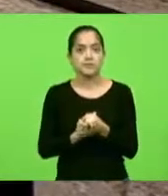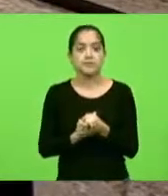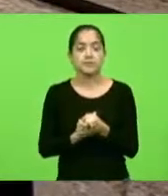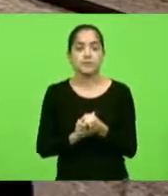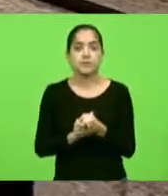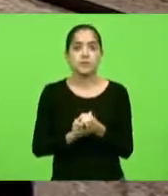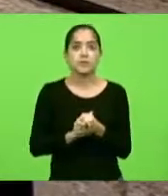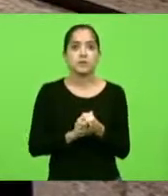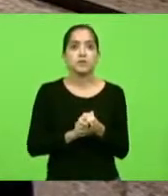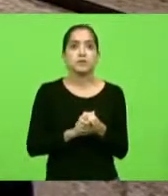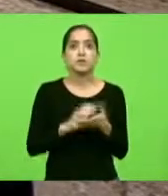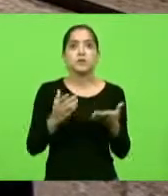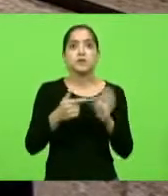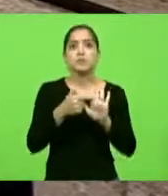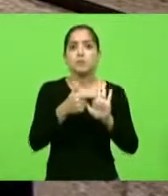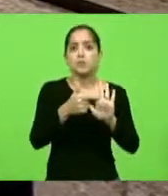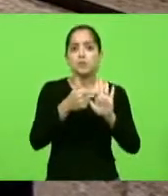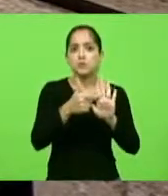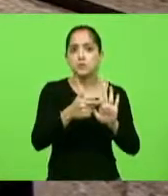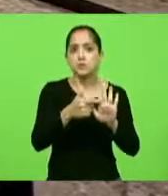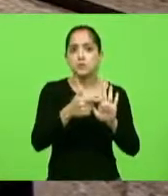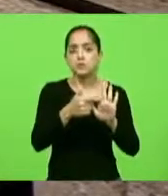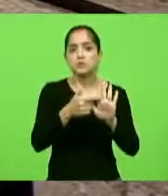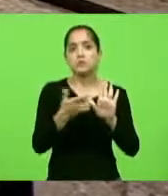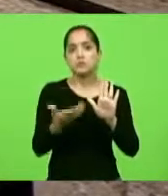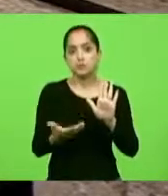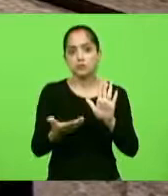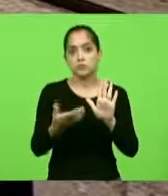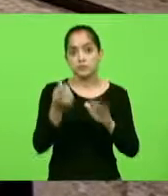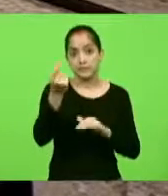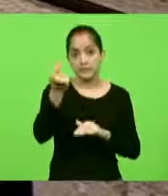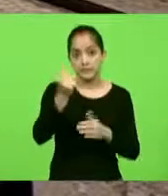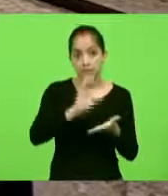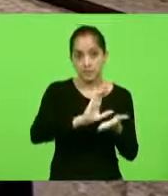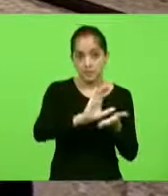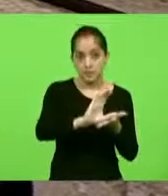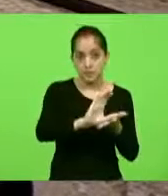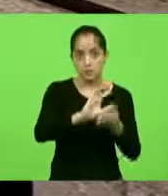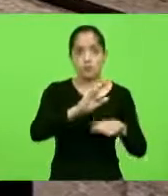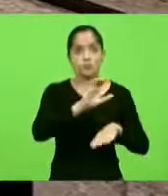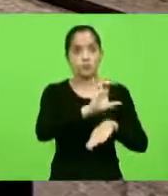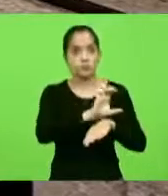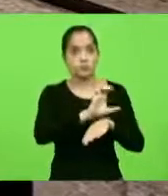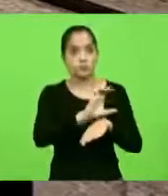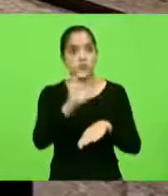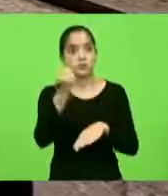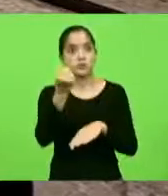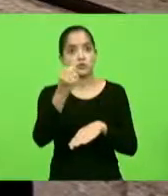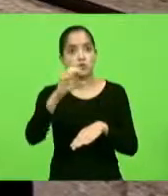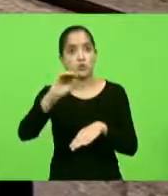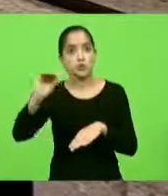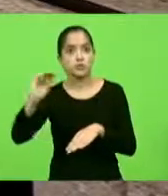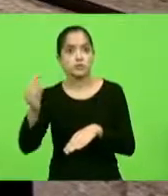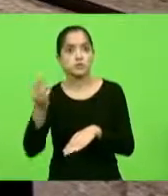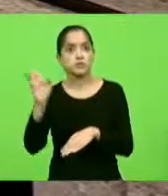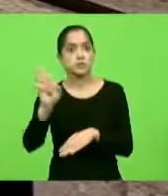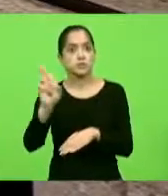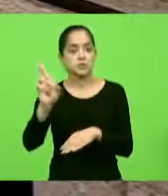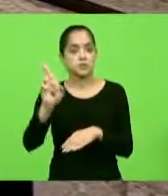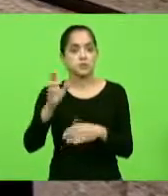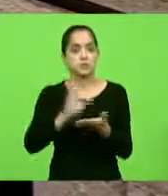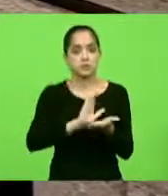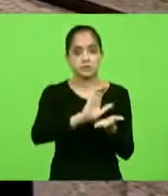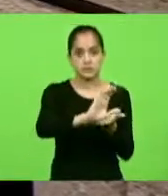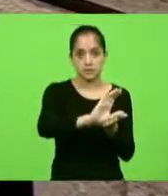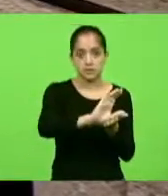fazendo uma sinalização de que esses recursos estaduais de 800 milhões vão estar à